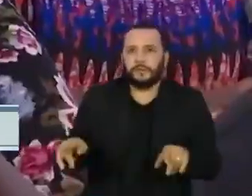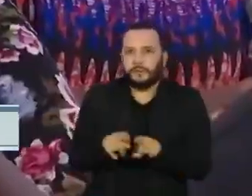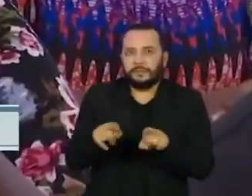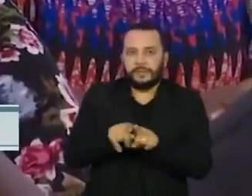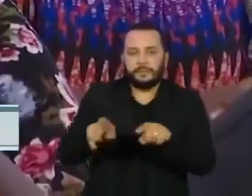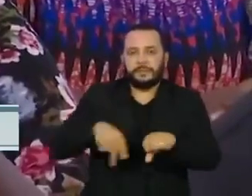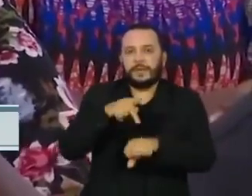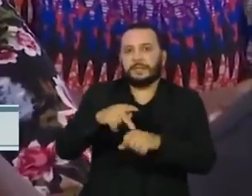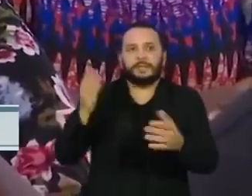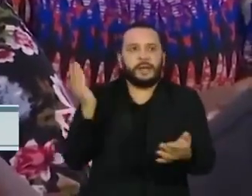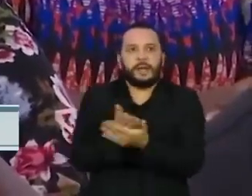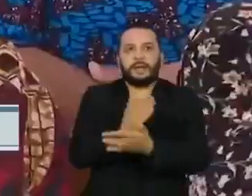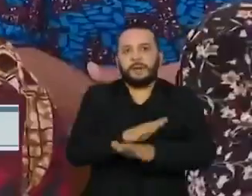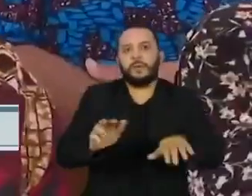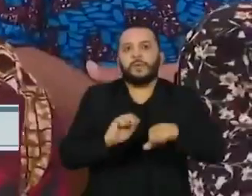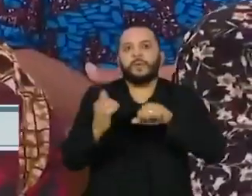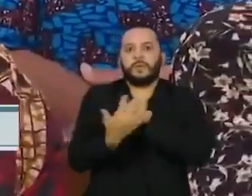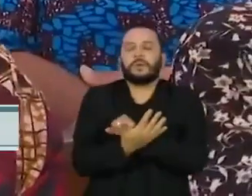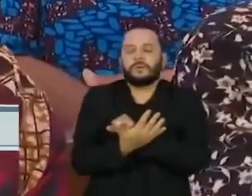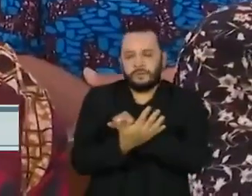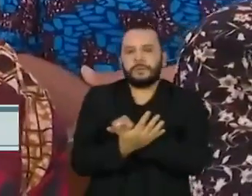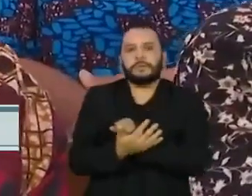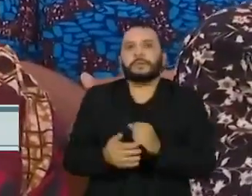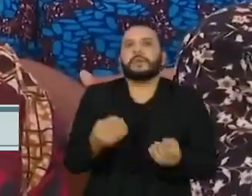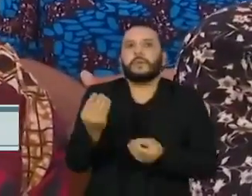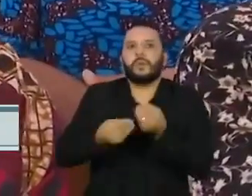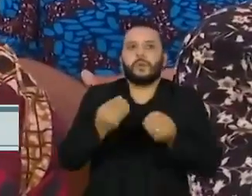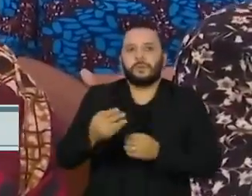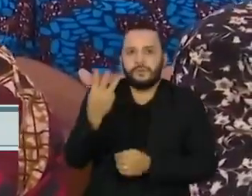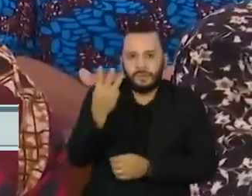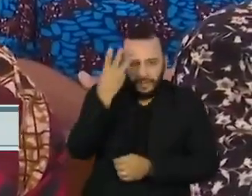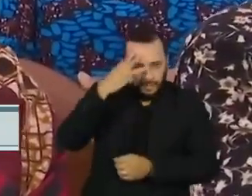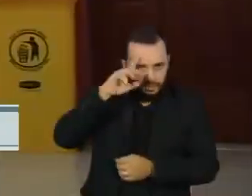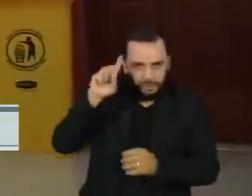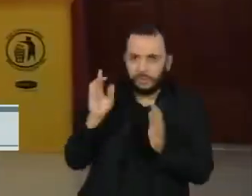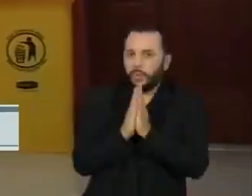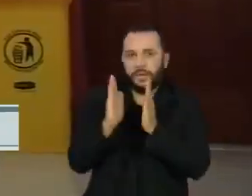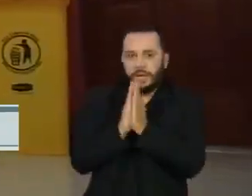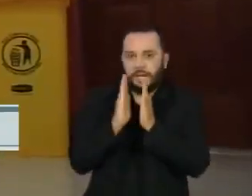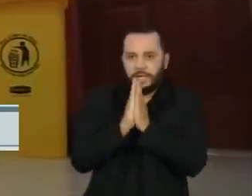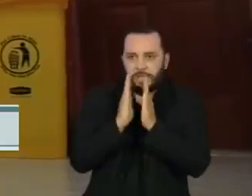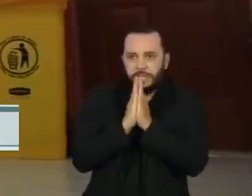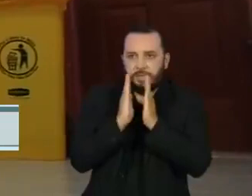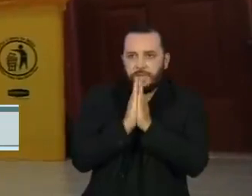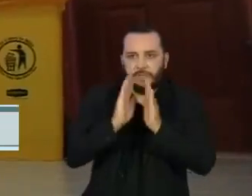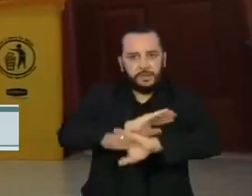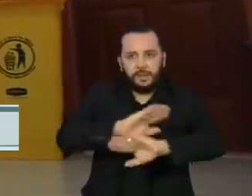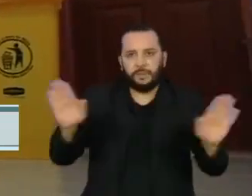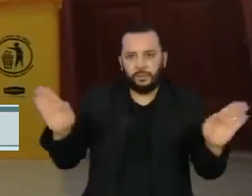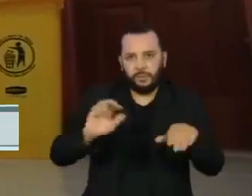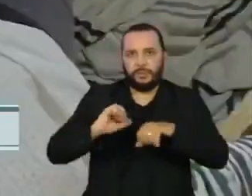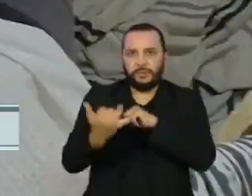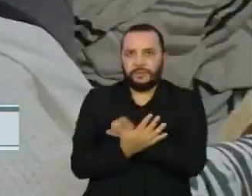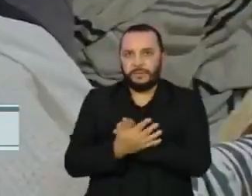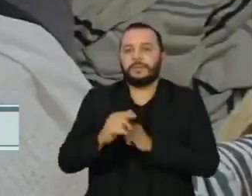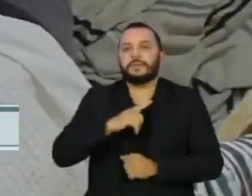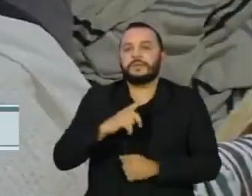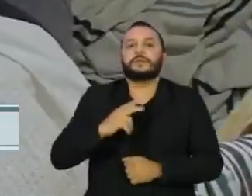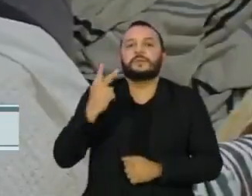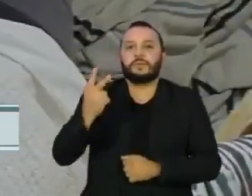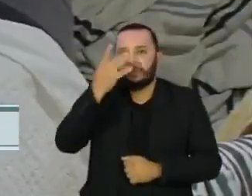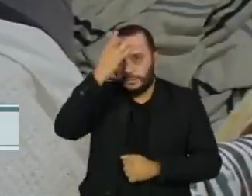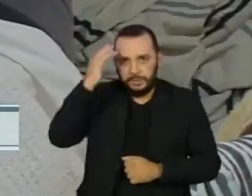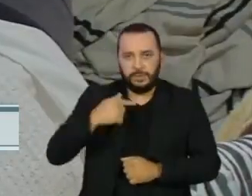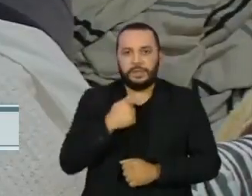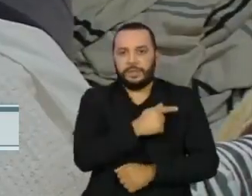erradicado o novo coronavírus após 3 dias de orações por todo o país. Dois altos políticos da Tanzânia morreram de